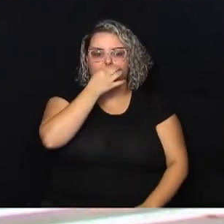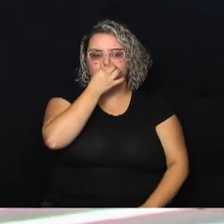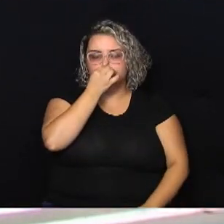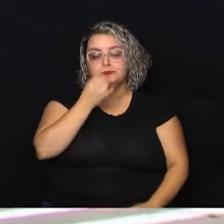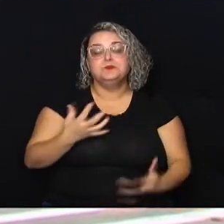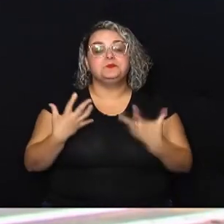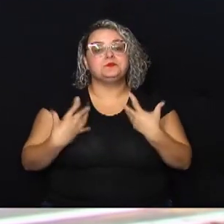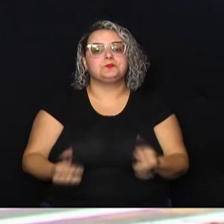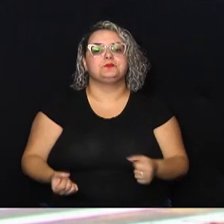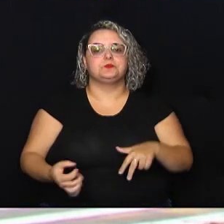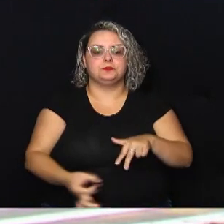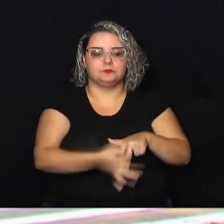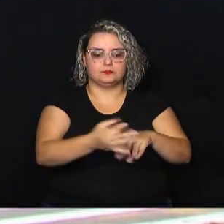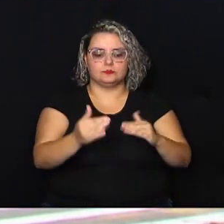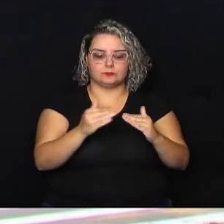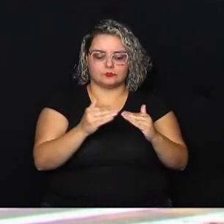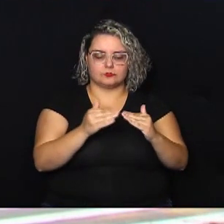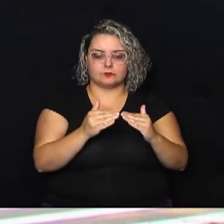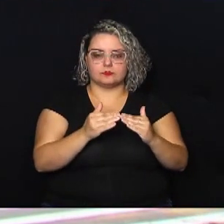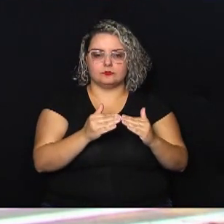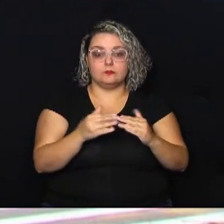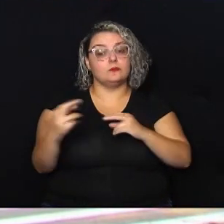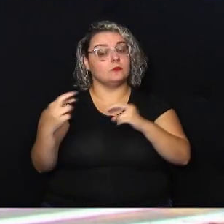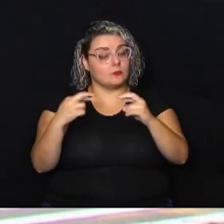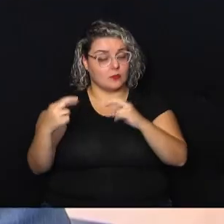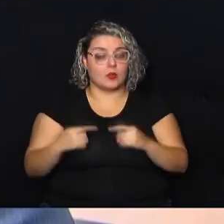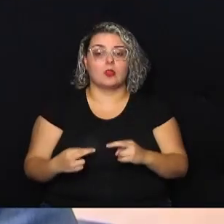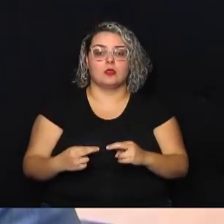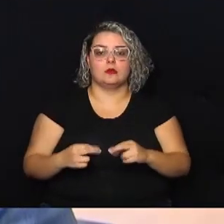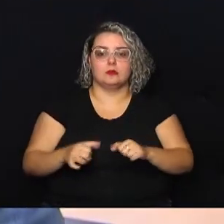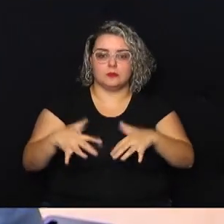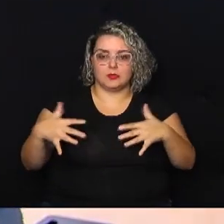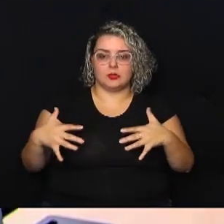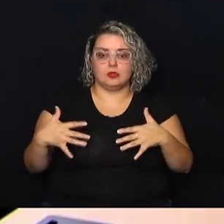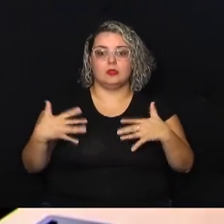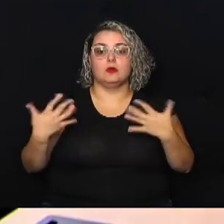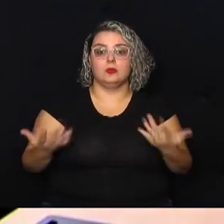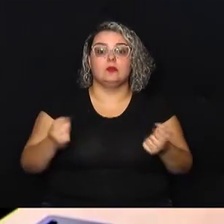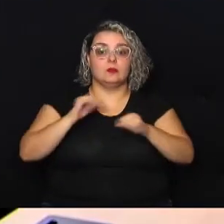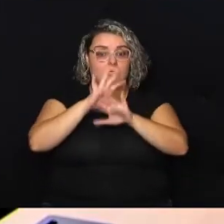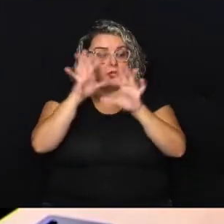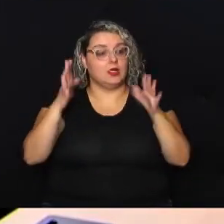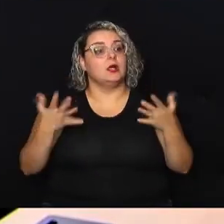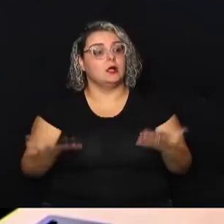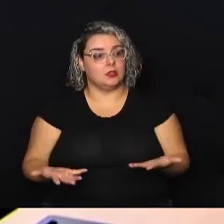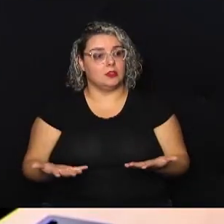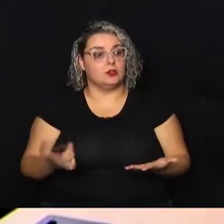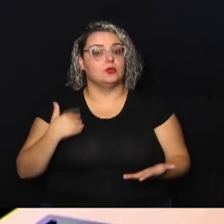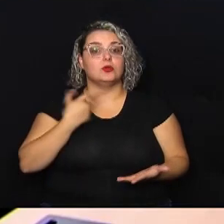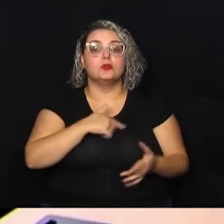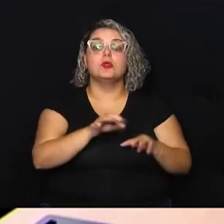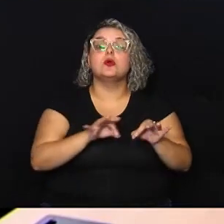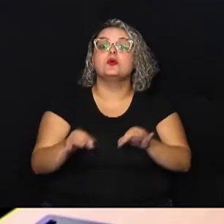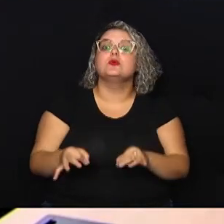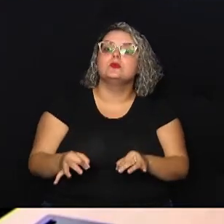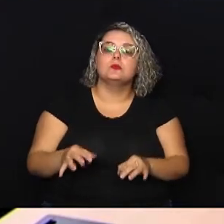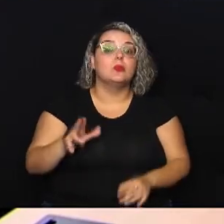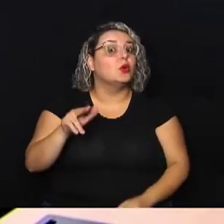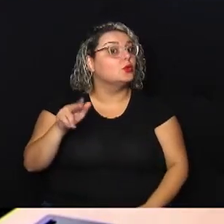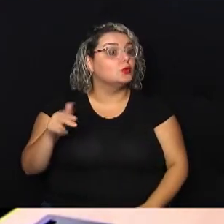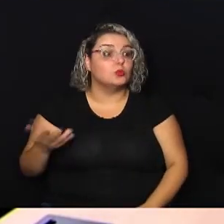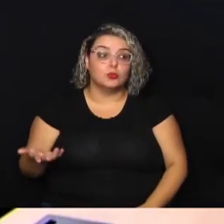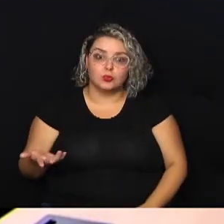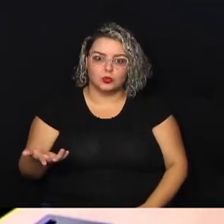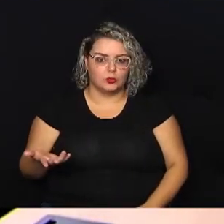receber parecer favorável, será analisada em plenário. O que fica claro é que o nosso projeto de forma alguma